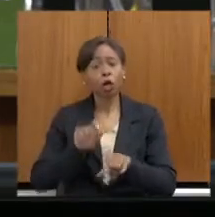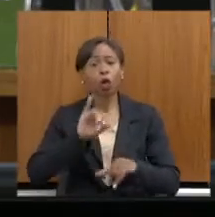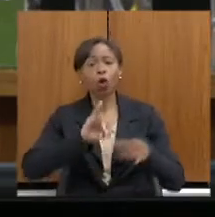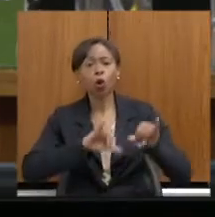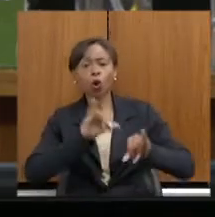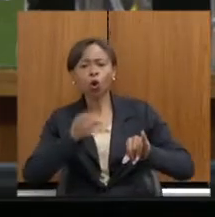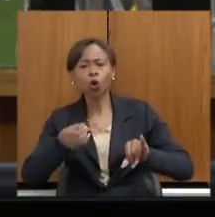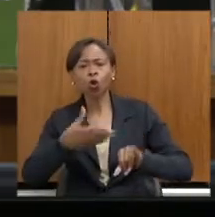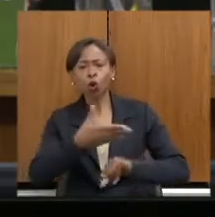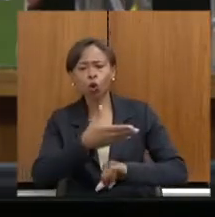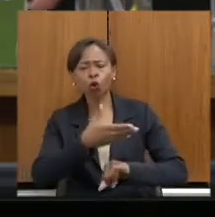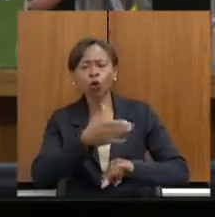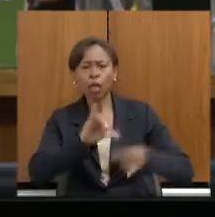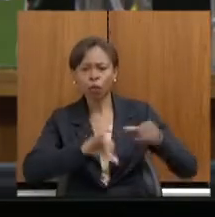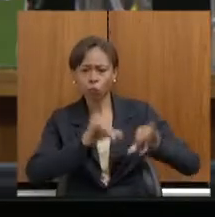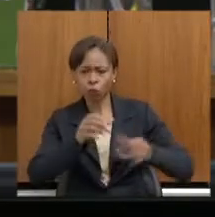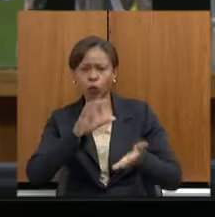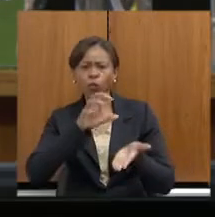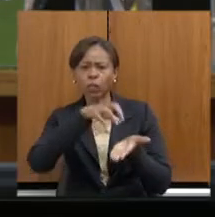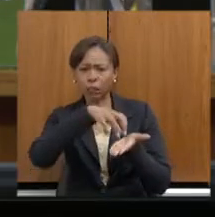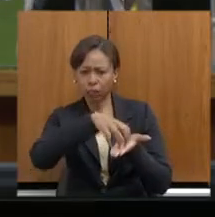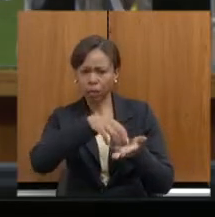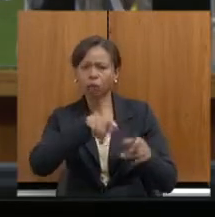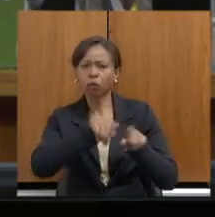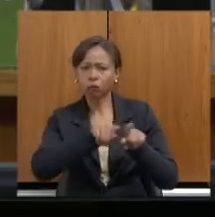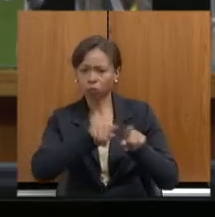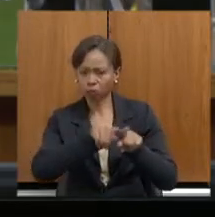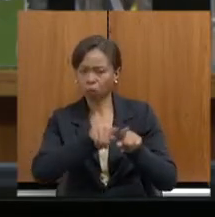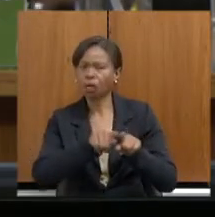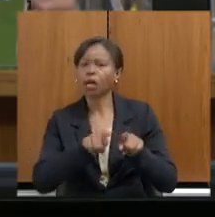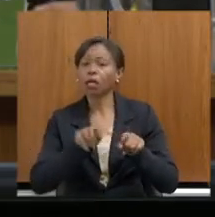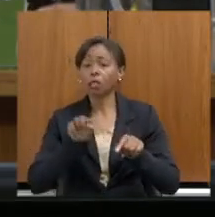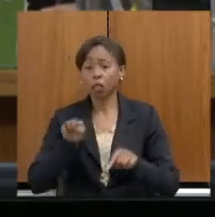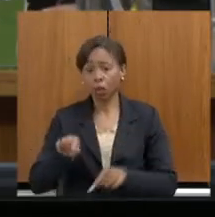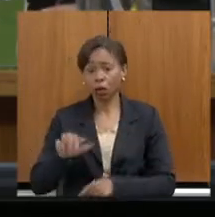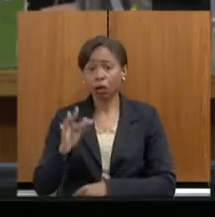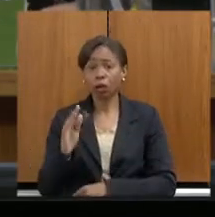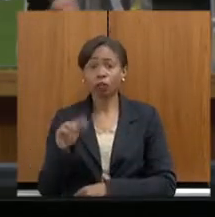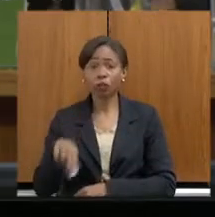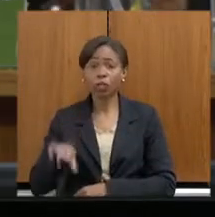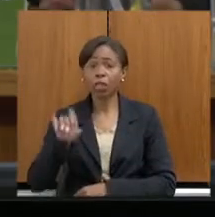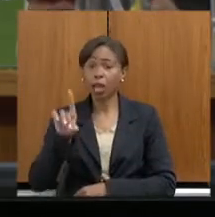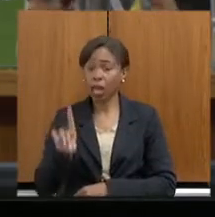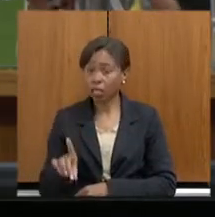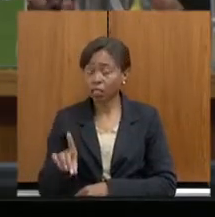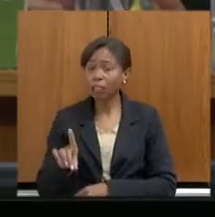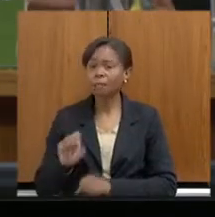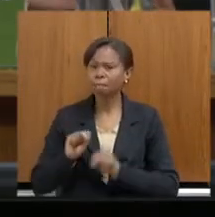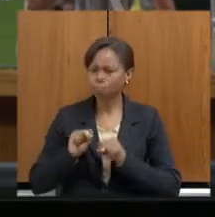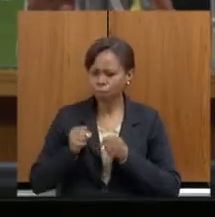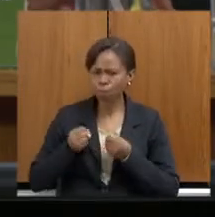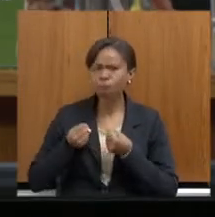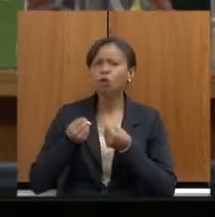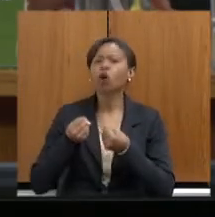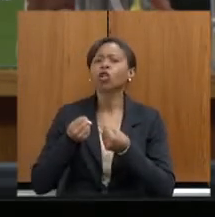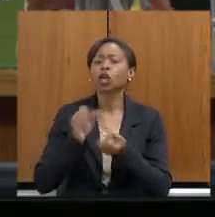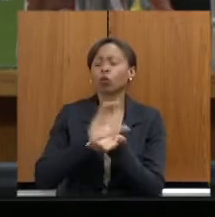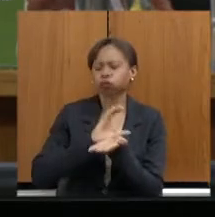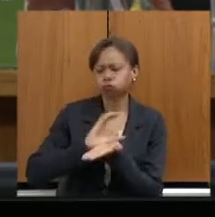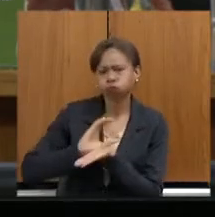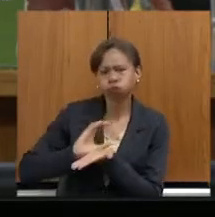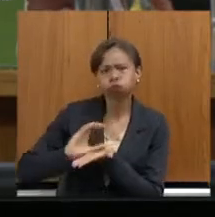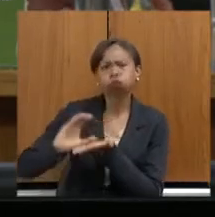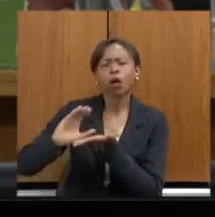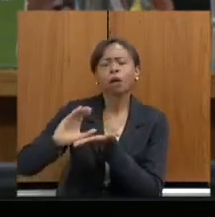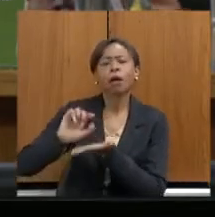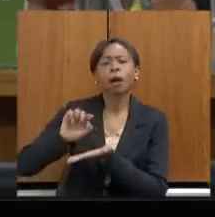vestimento de mais de 60 milhões de reais então a média e com a força toda com investimento para que a funed consiga ser